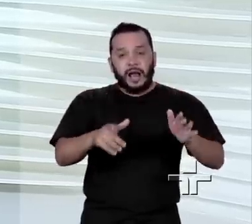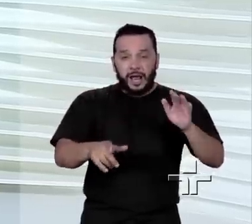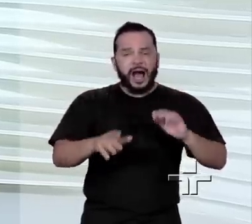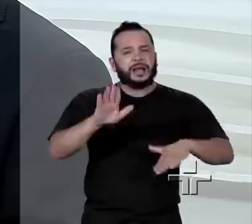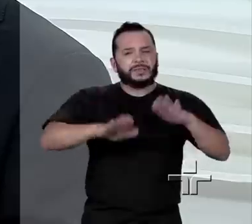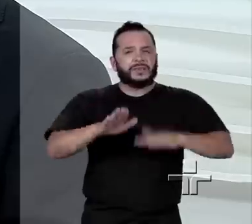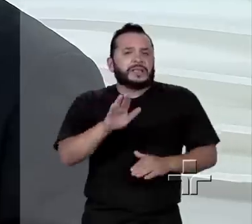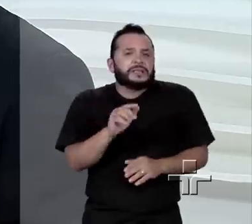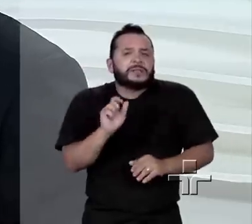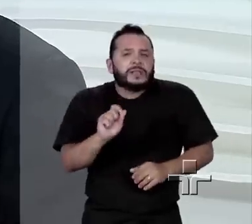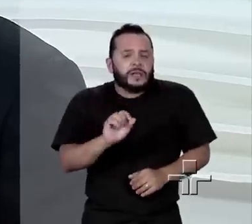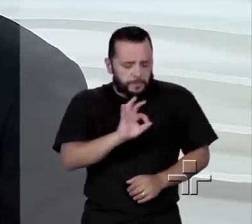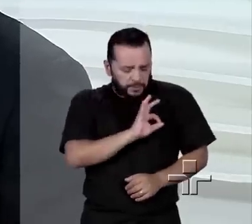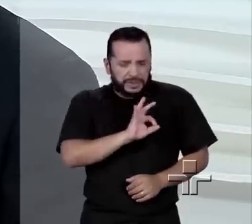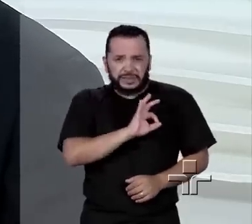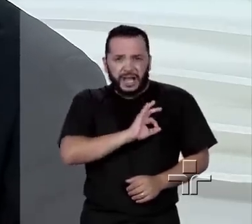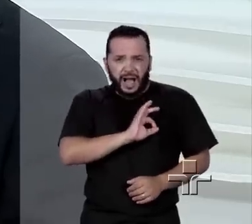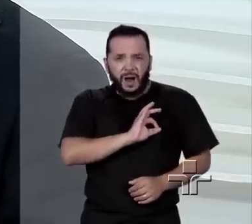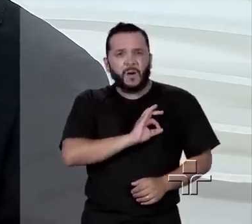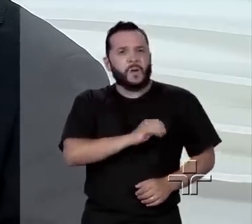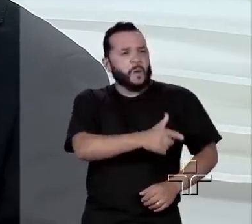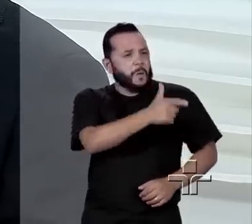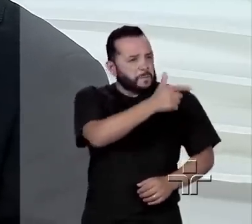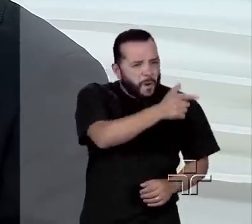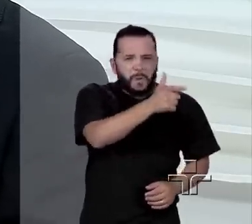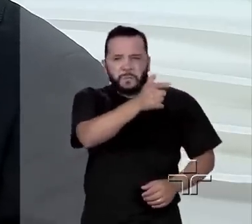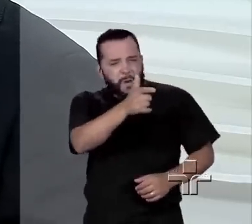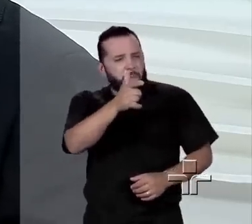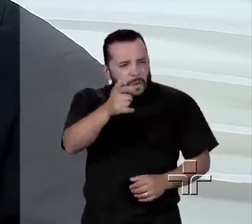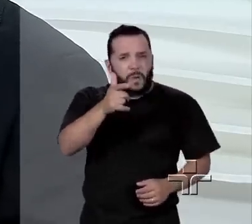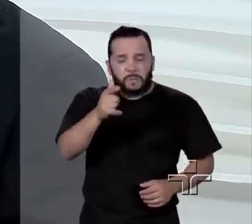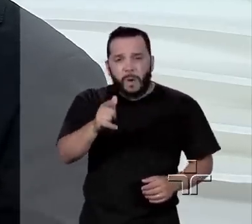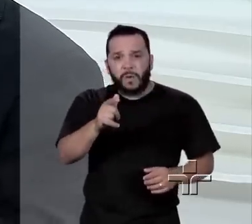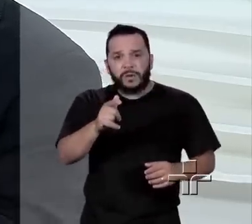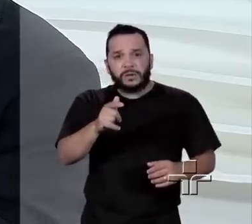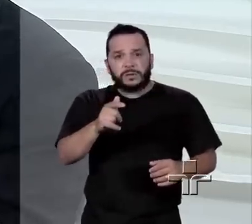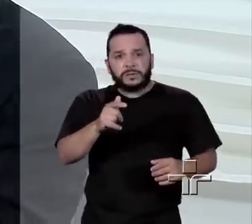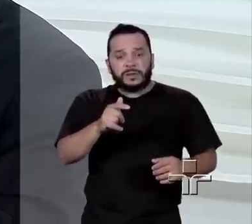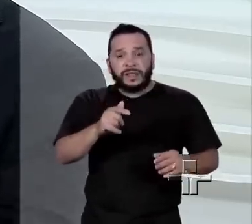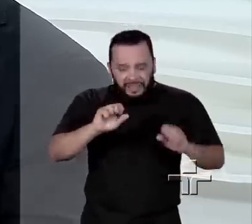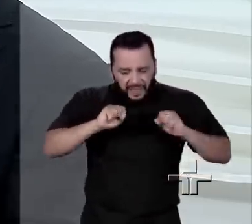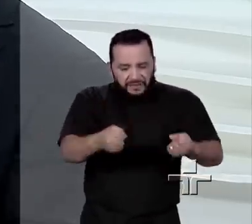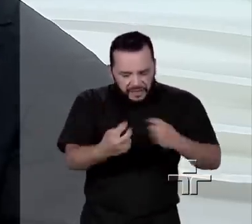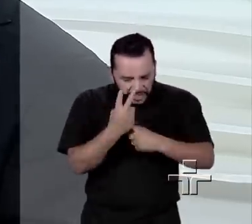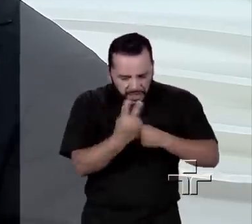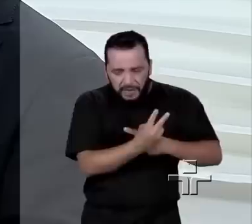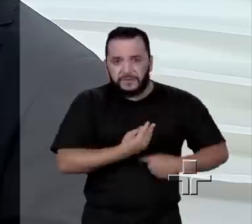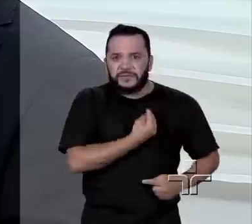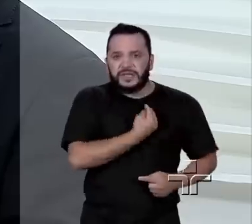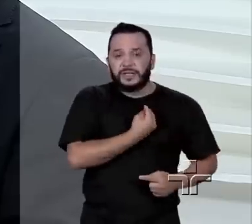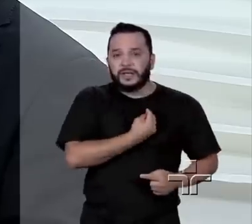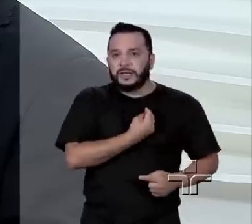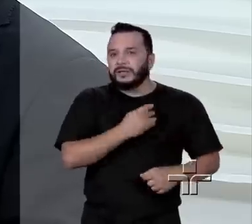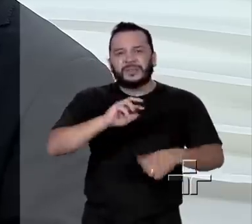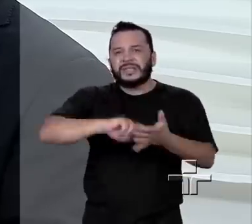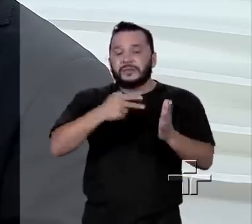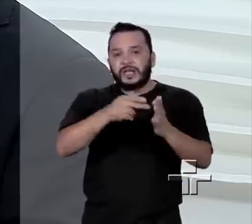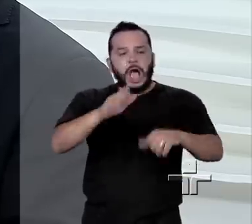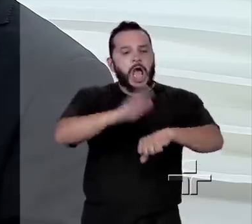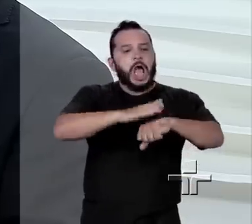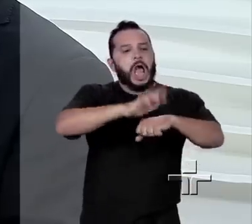vida em defesa da sociedade, tantas vezes está dando. Ninguém está falando em dar um salvo-conduto para policial nenhum,